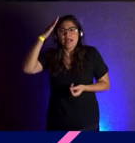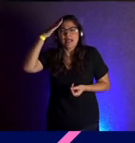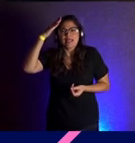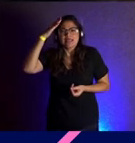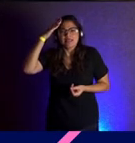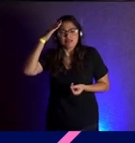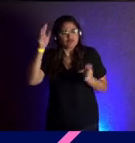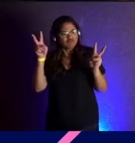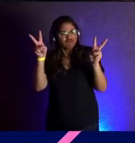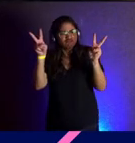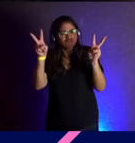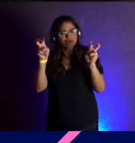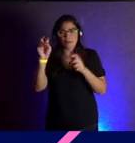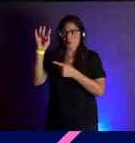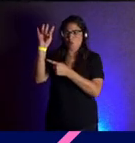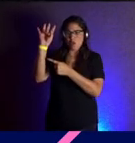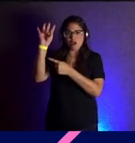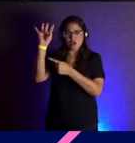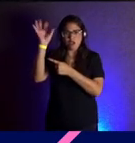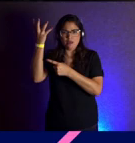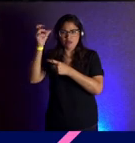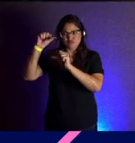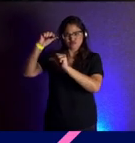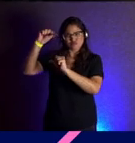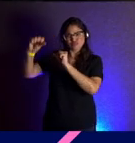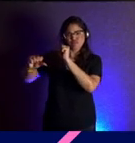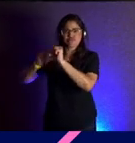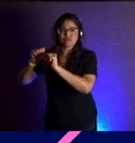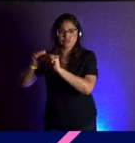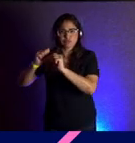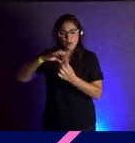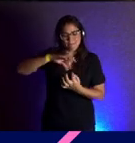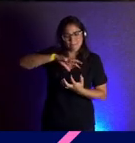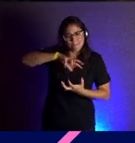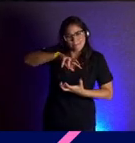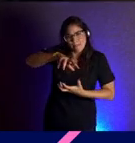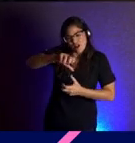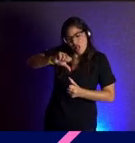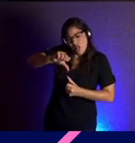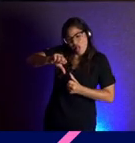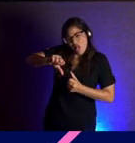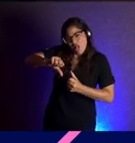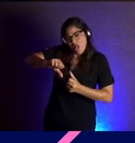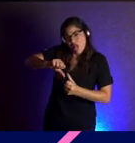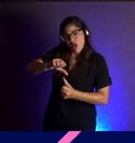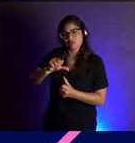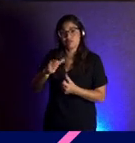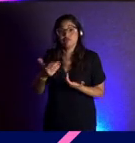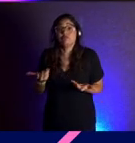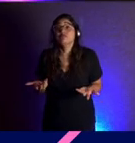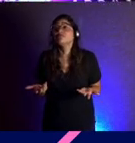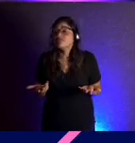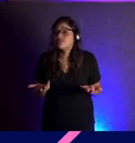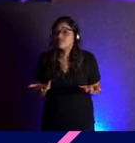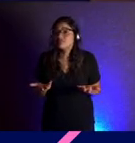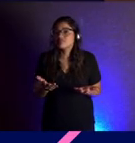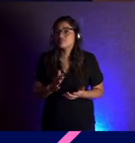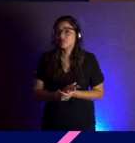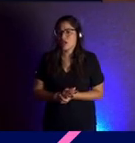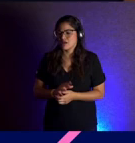olha, o clima no planeta está mudando, né? A gente, com uma certa